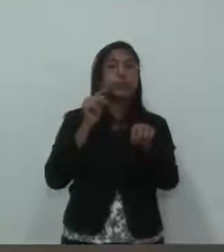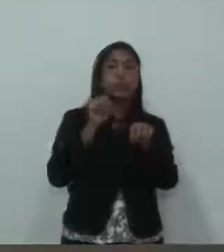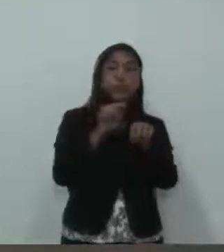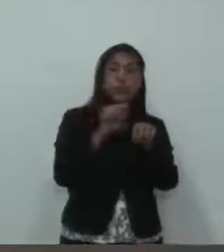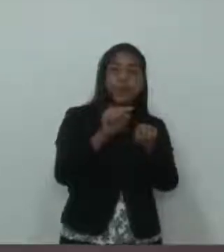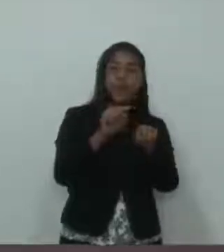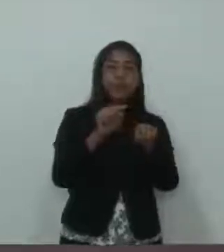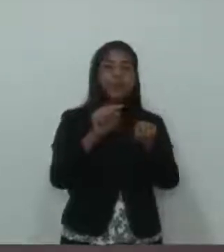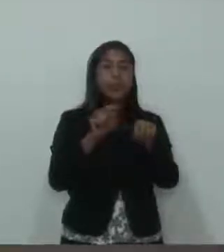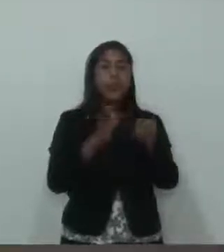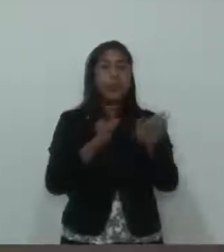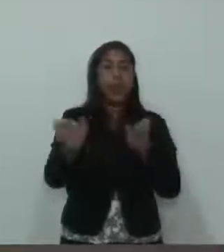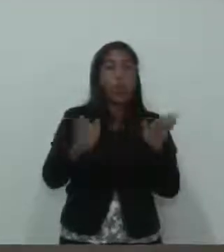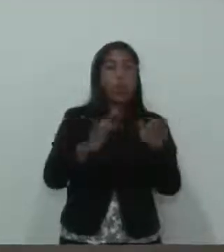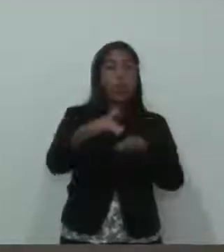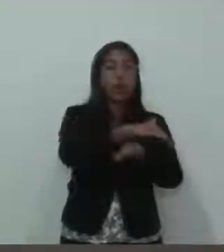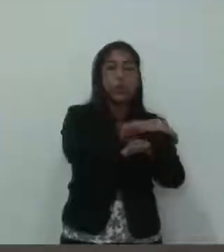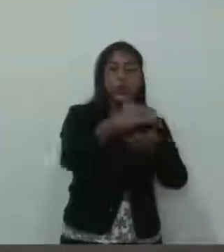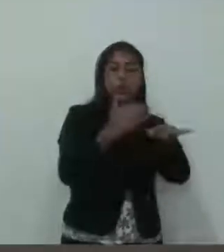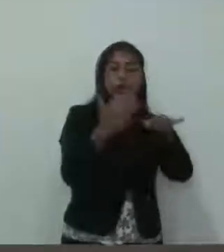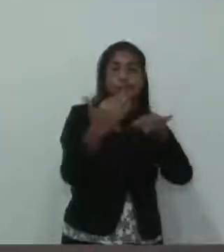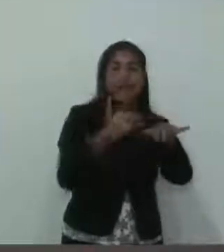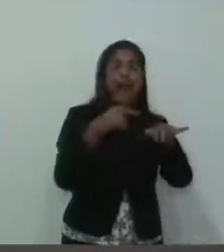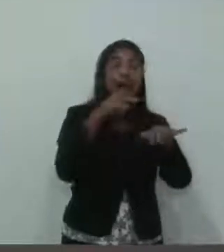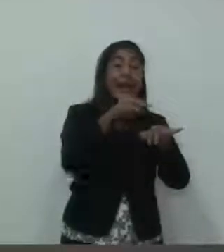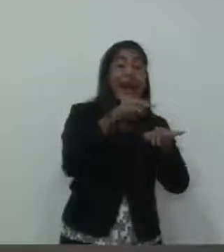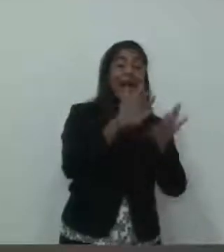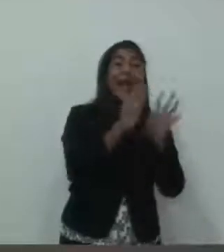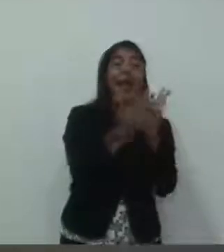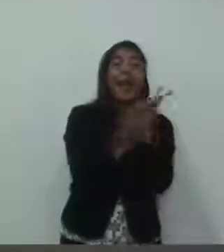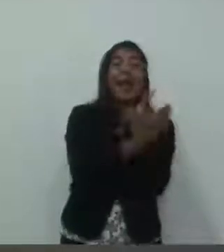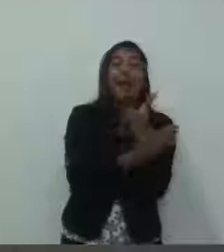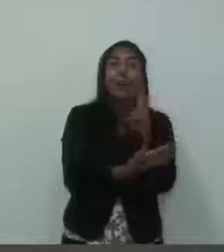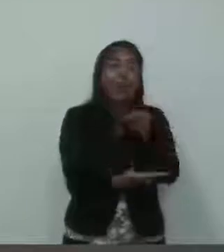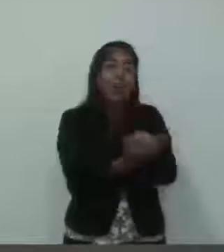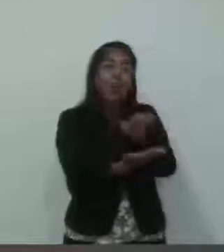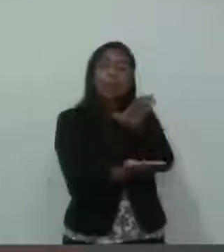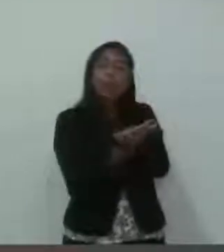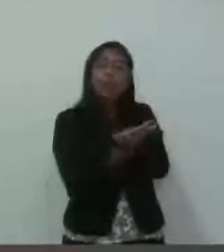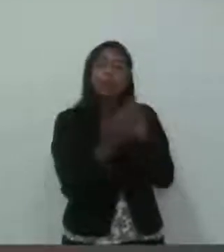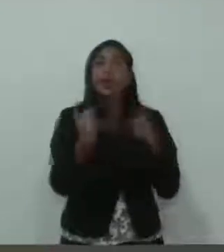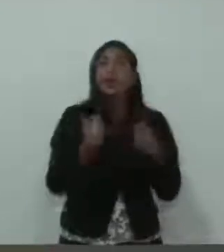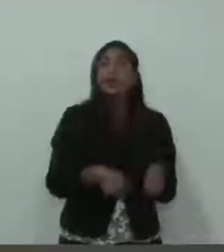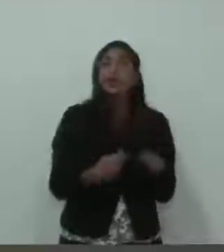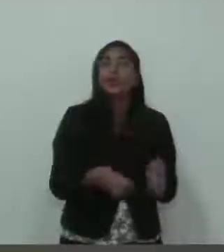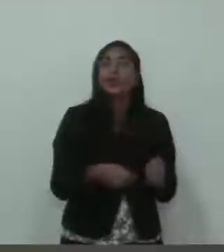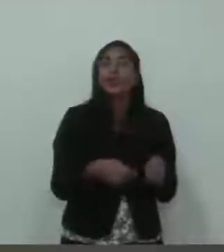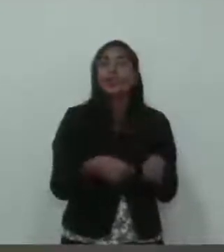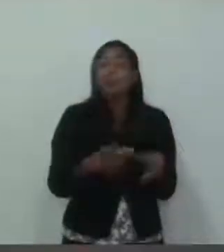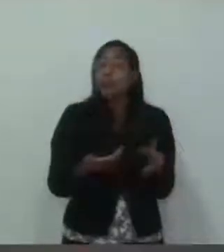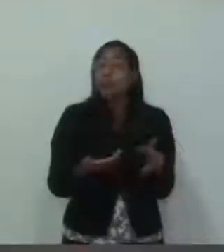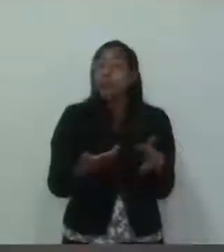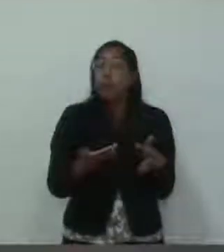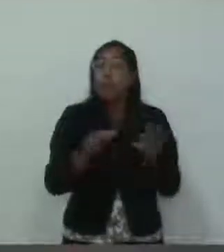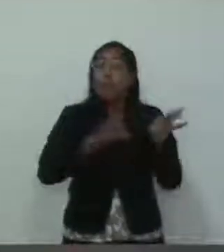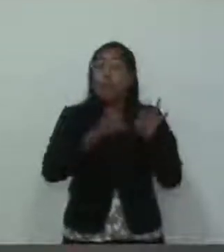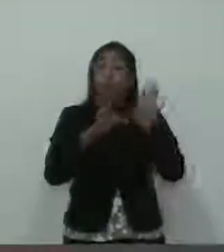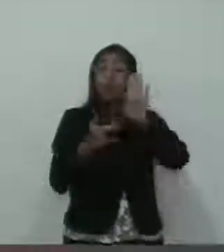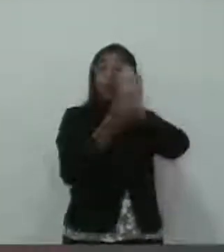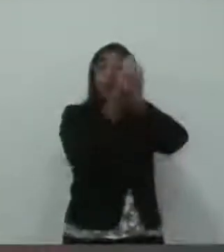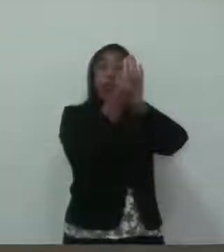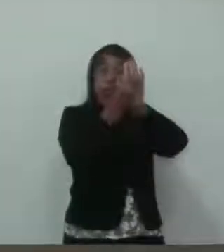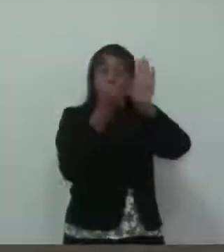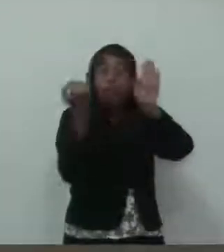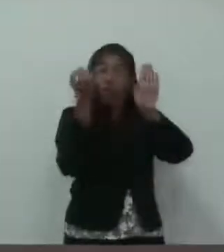a mobilidade urbana. Exemplo, as multas. É uma discussão que a gente precisa colocar, era para ter sido colocado no plano. A gente tem aqui o estacionamento com